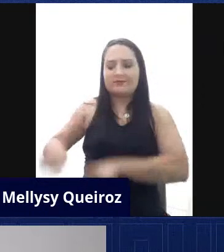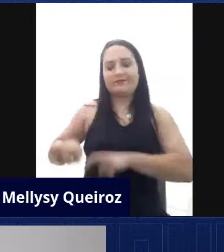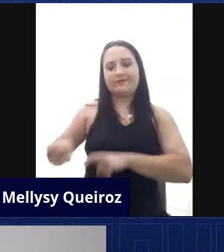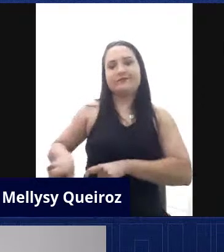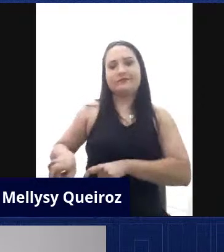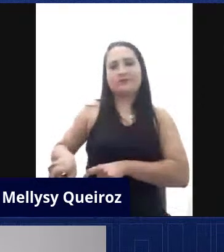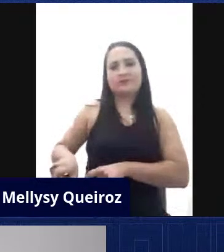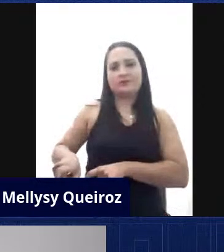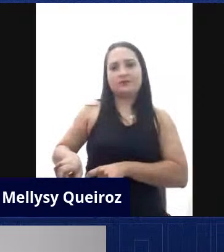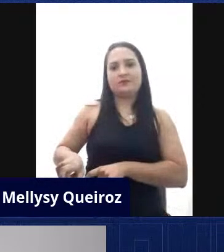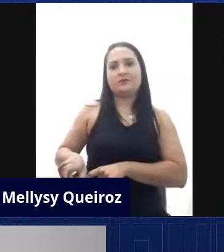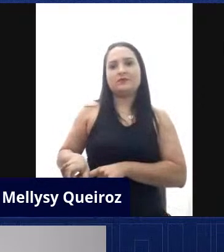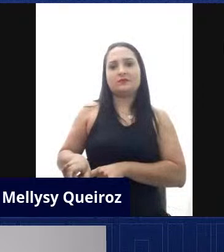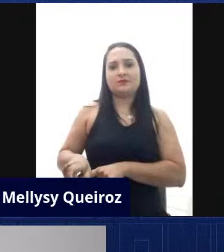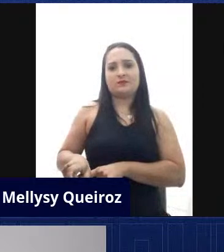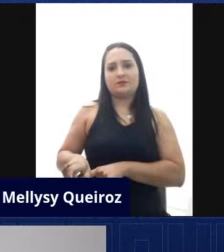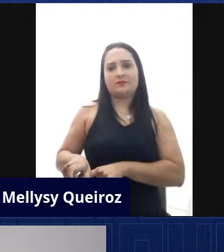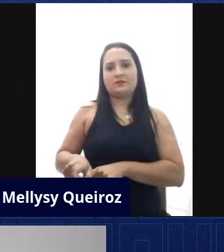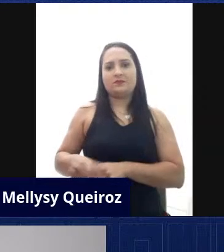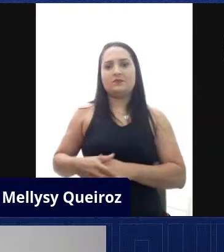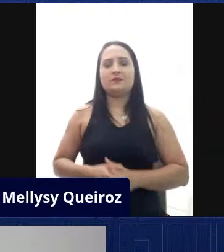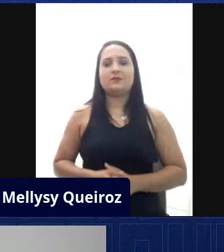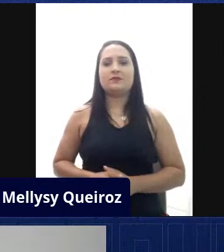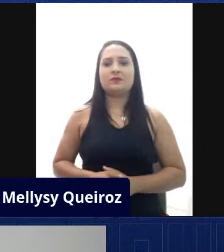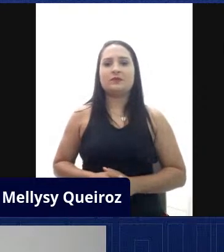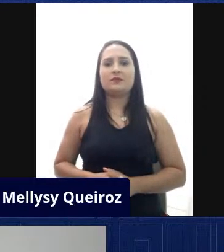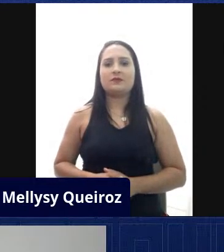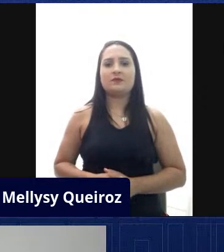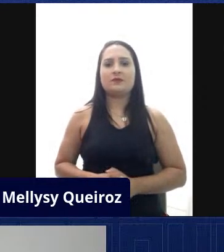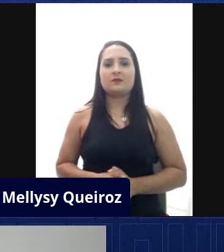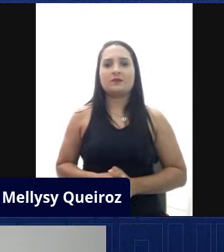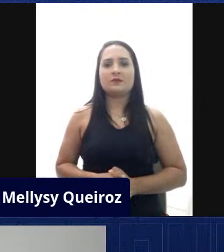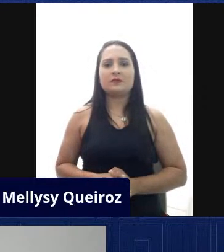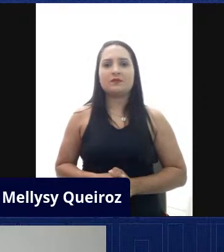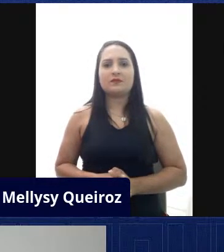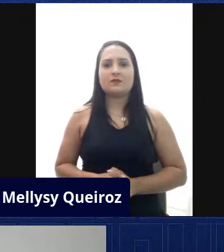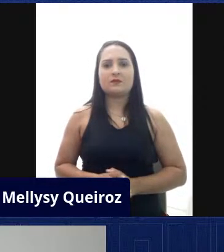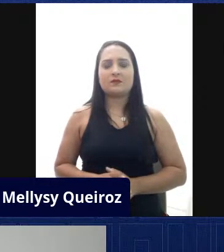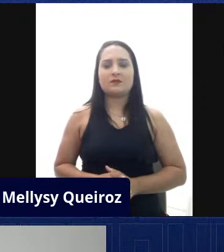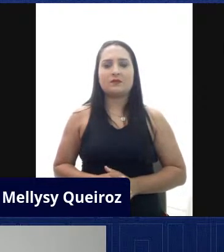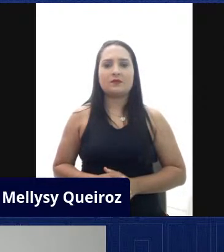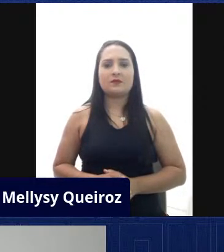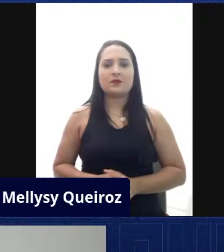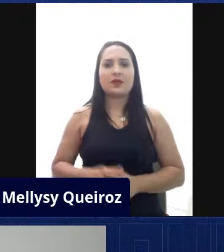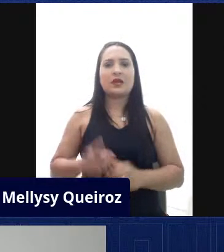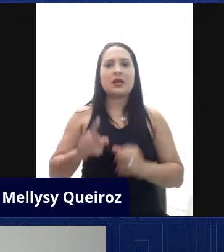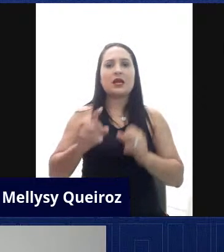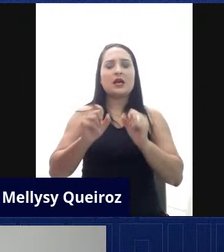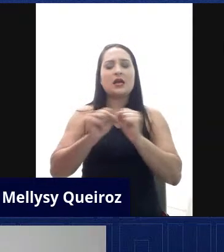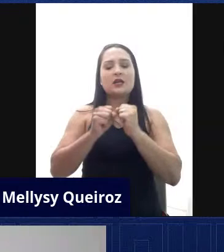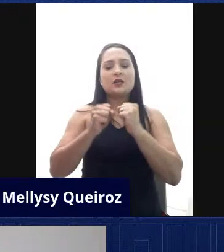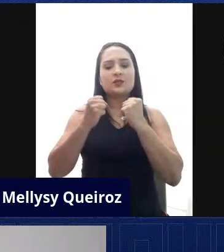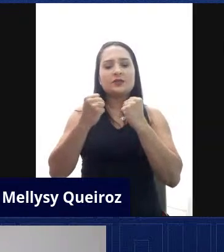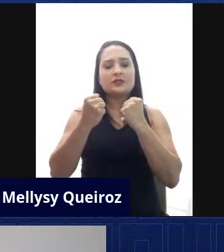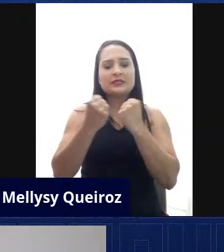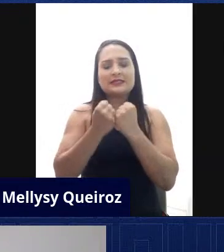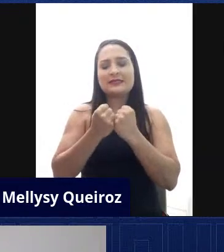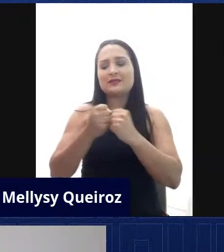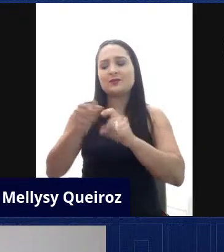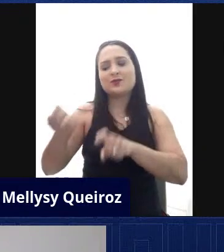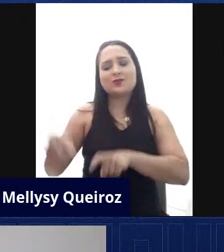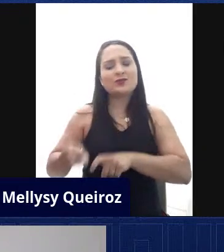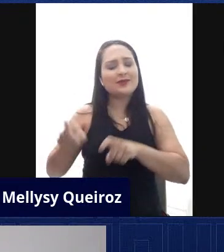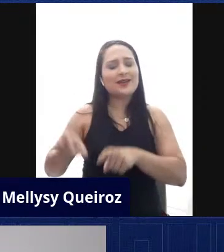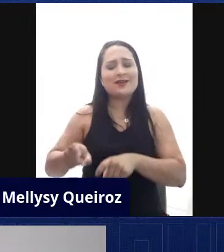mais arraigado. É a raiz, o ethos da sociedade camponesa,